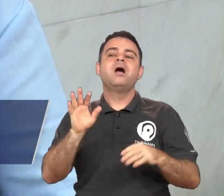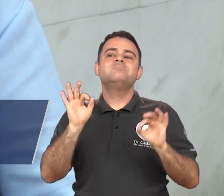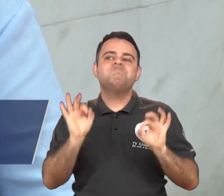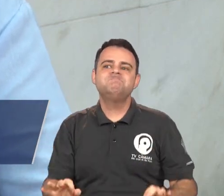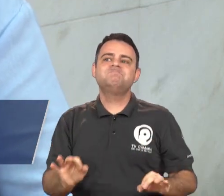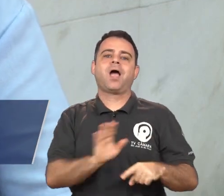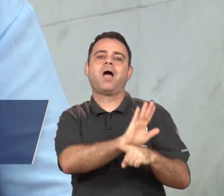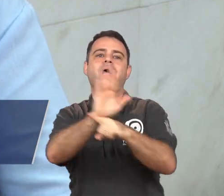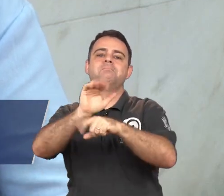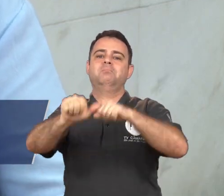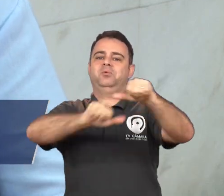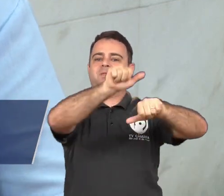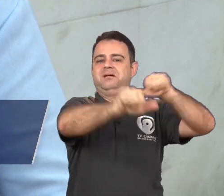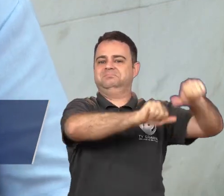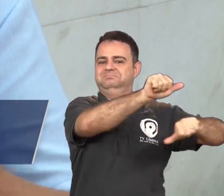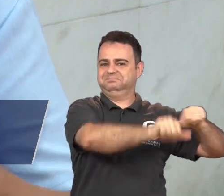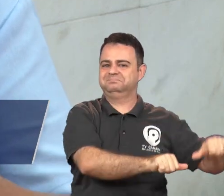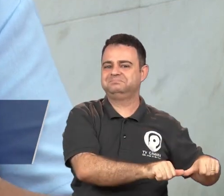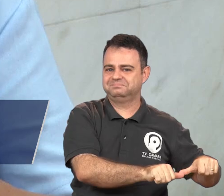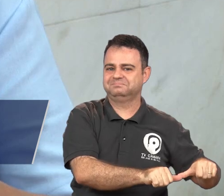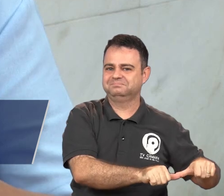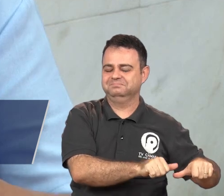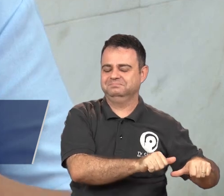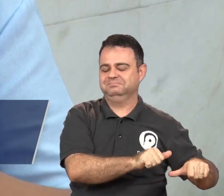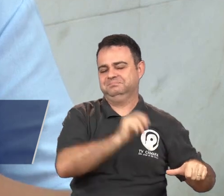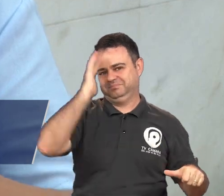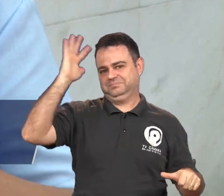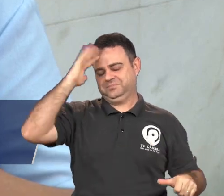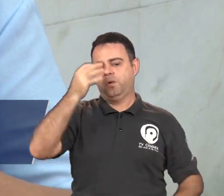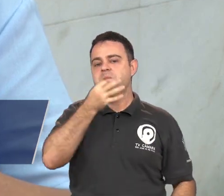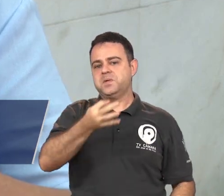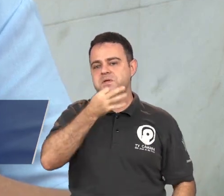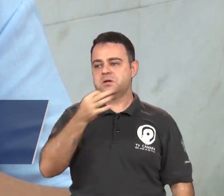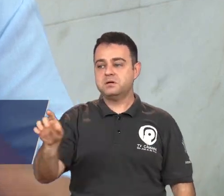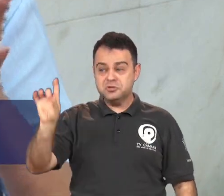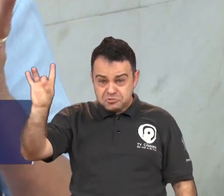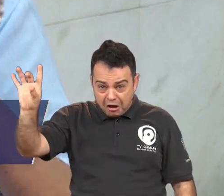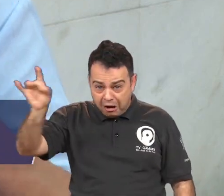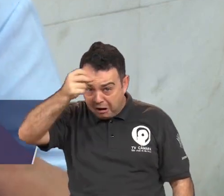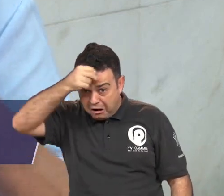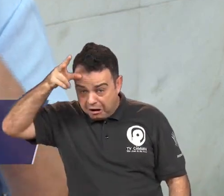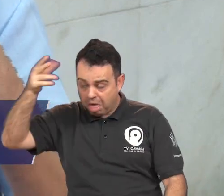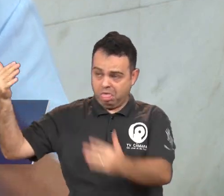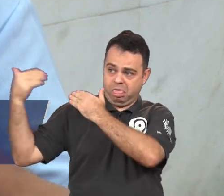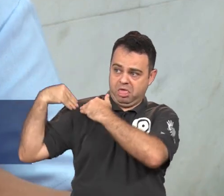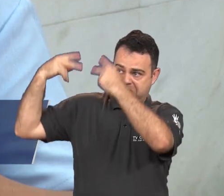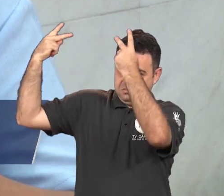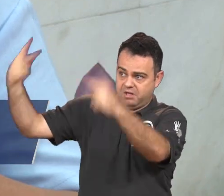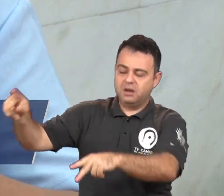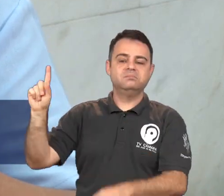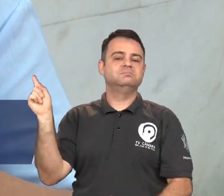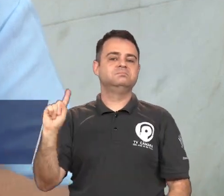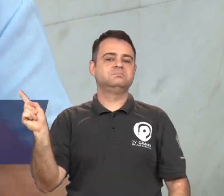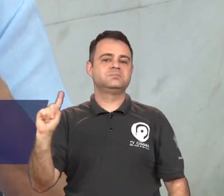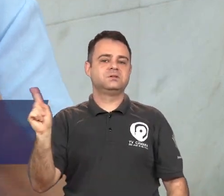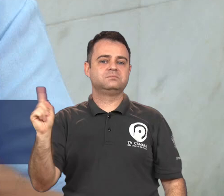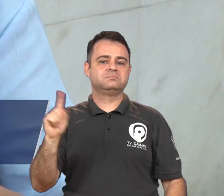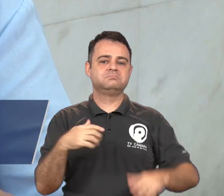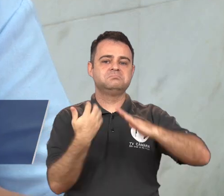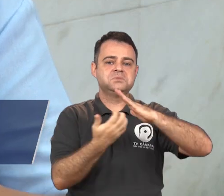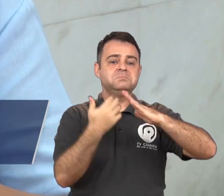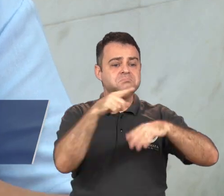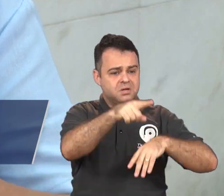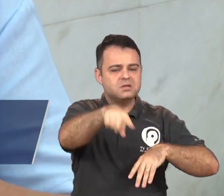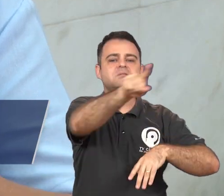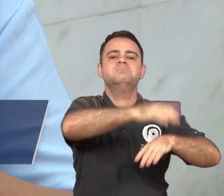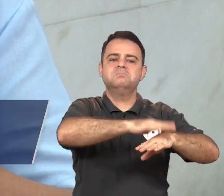mudanças. Eu sempre acredito que só o Poder Executivo não faz. Não podemos deixar só para o município. As